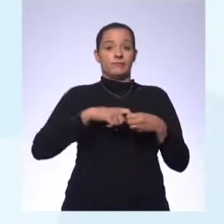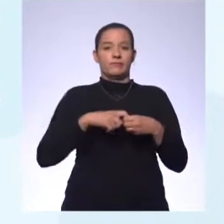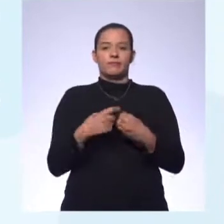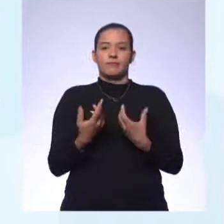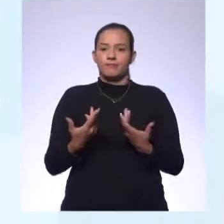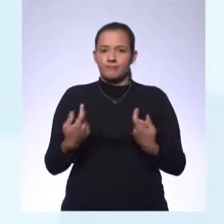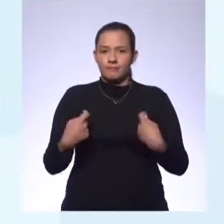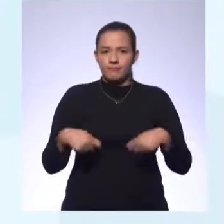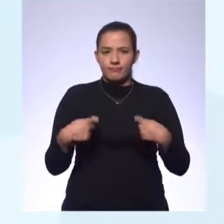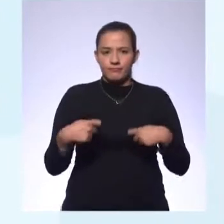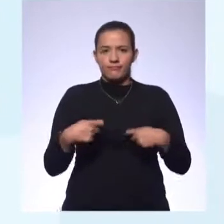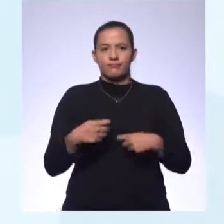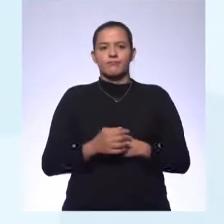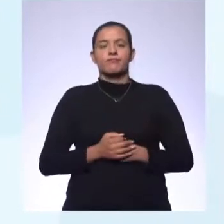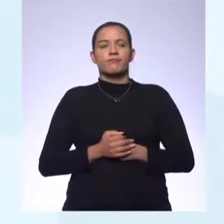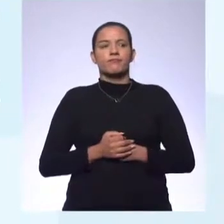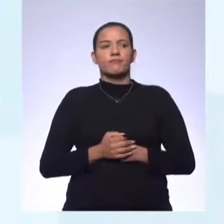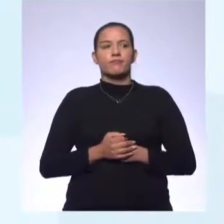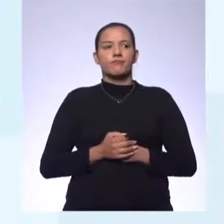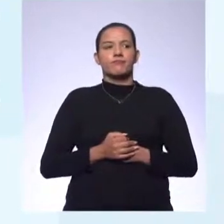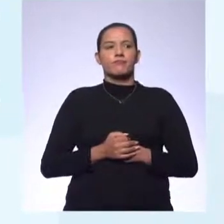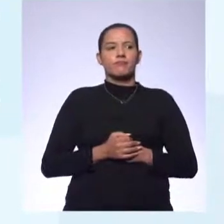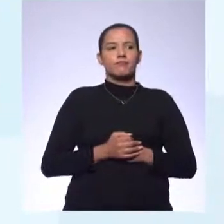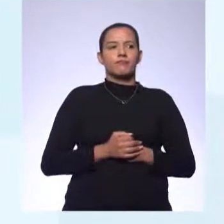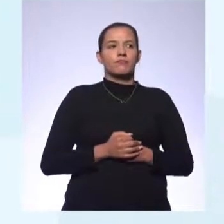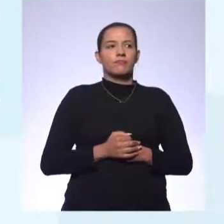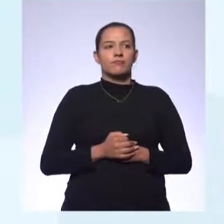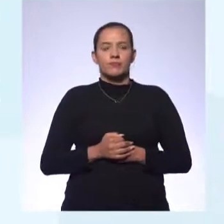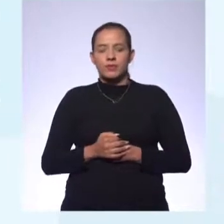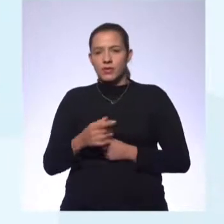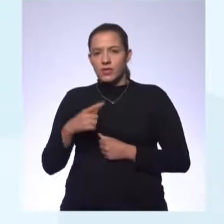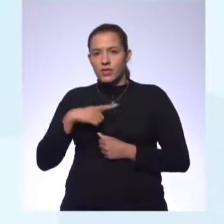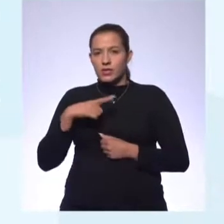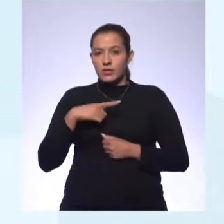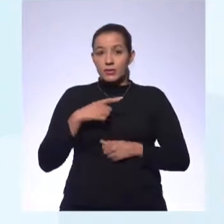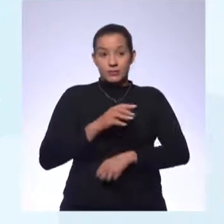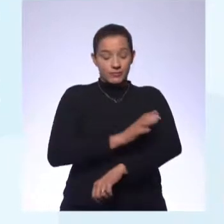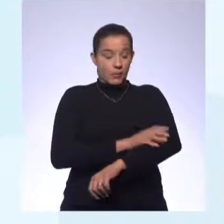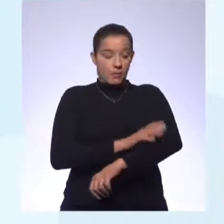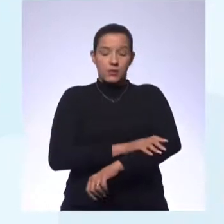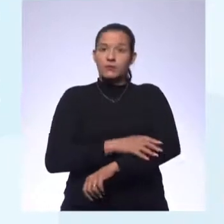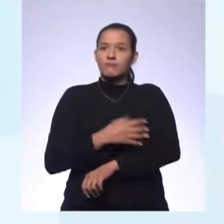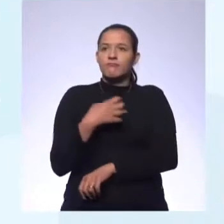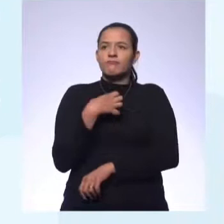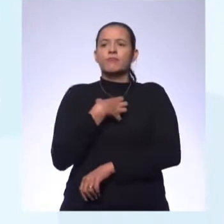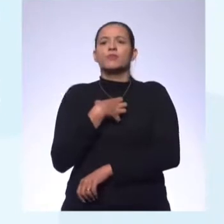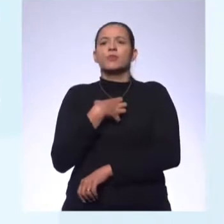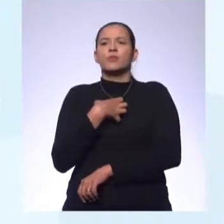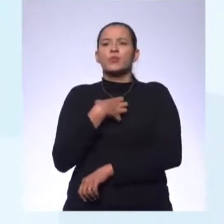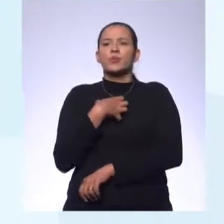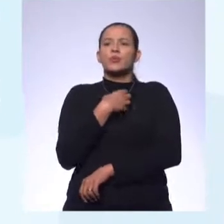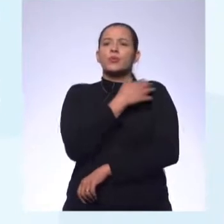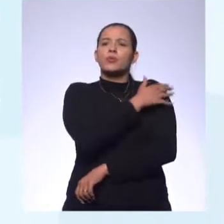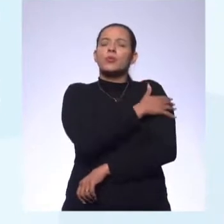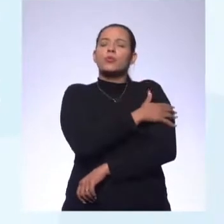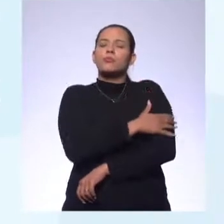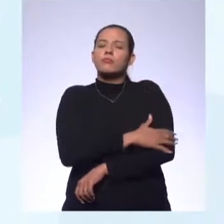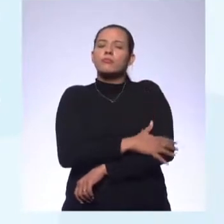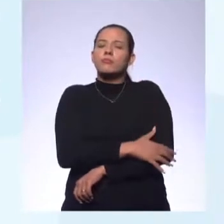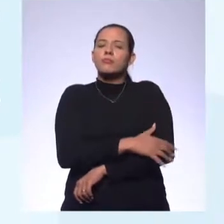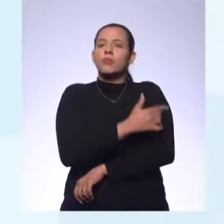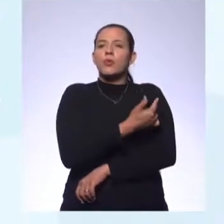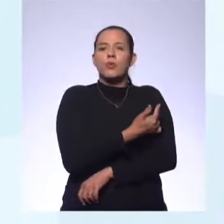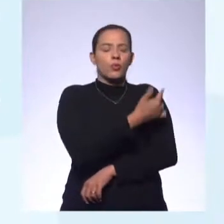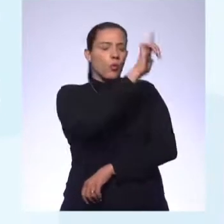uma circunstância bem simples. Senti no meu braço o contato suave de